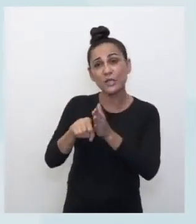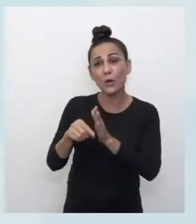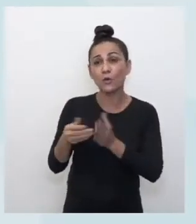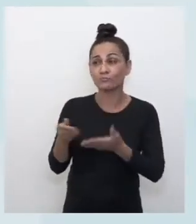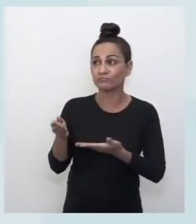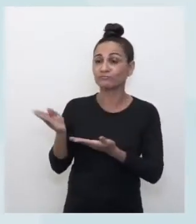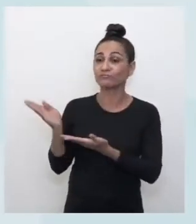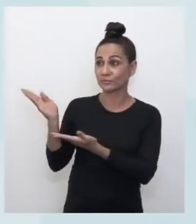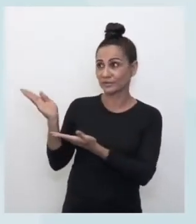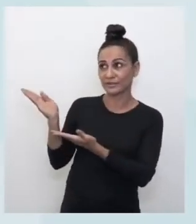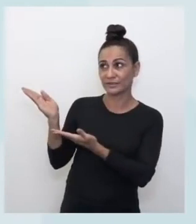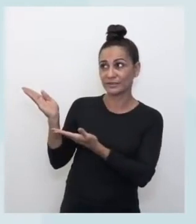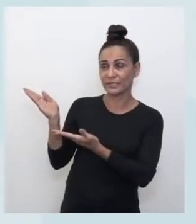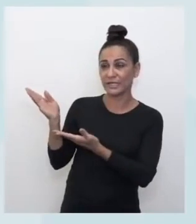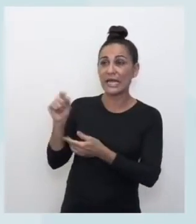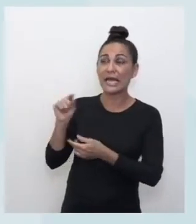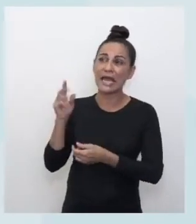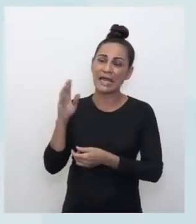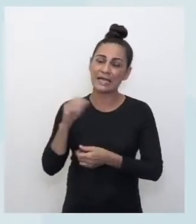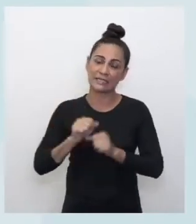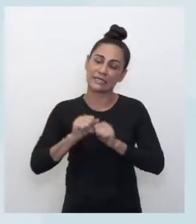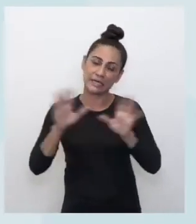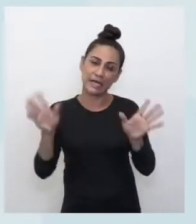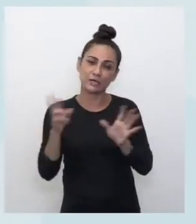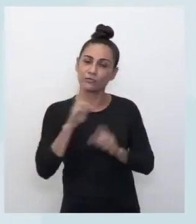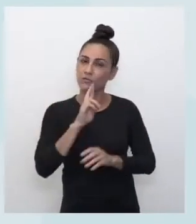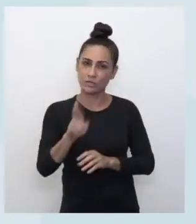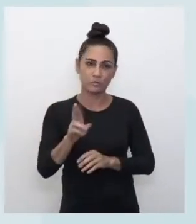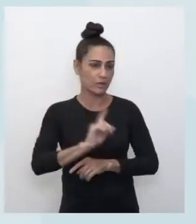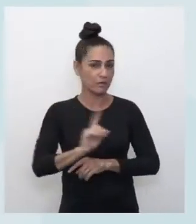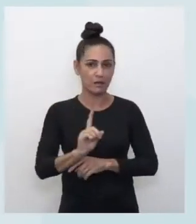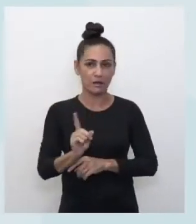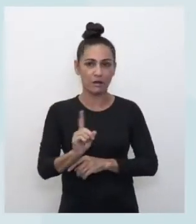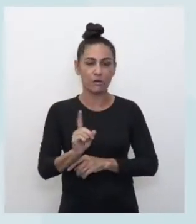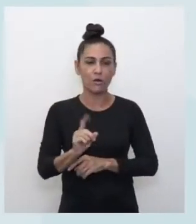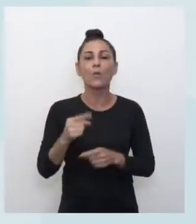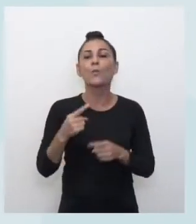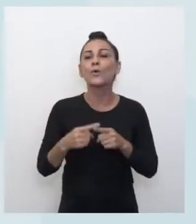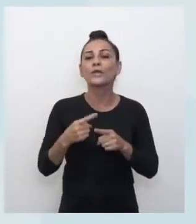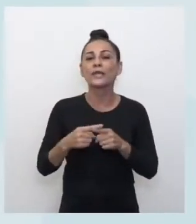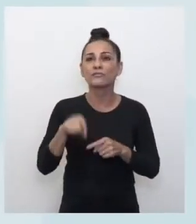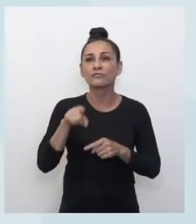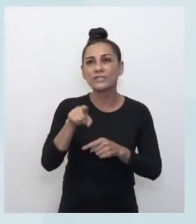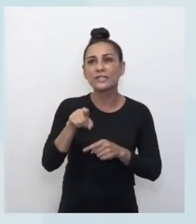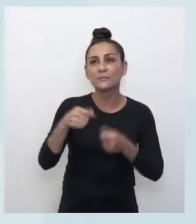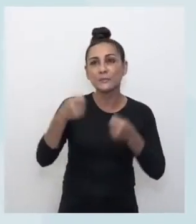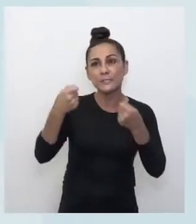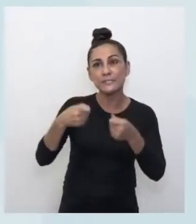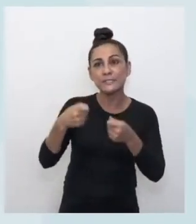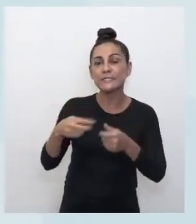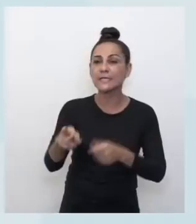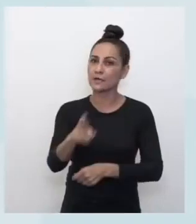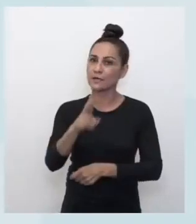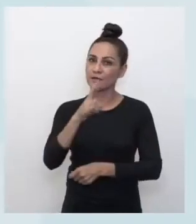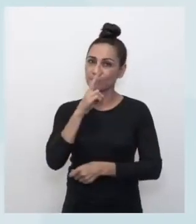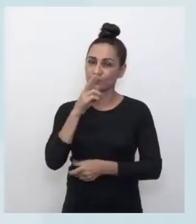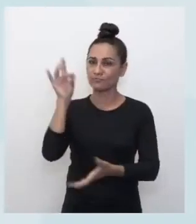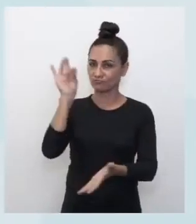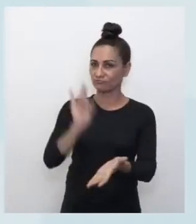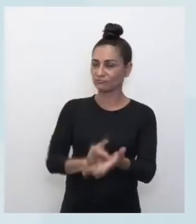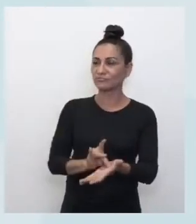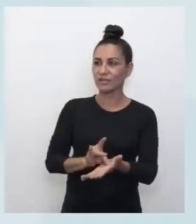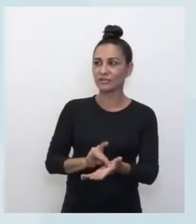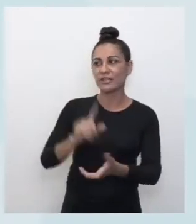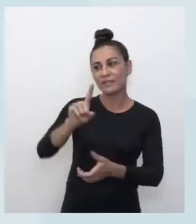é claro que eu não vou colocar para vocês a resposta, tá? Porque essa questão, vocês irão realizar essa questão para a gente, vai